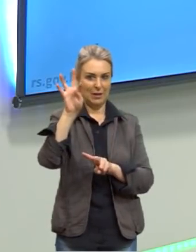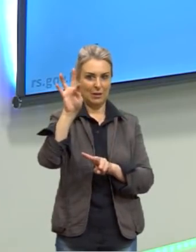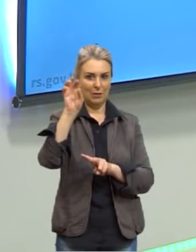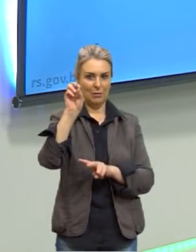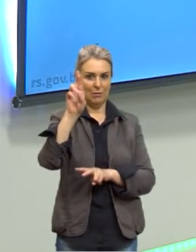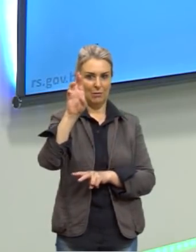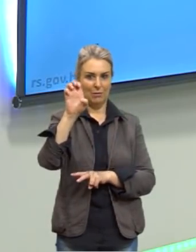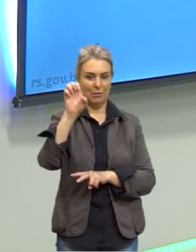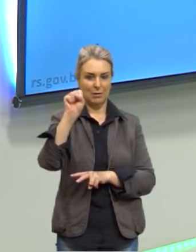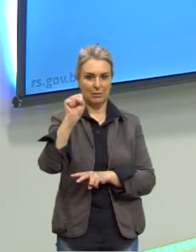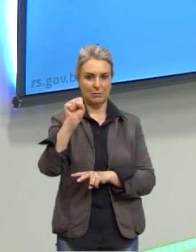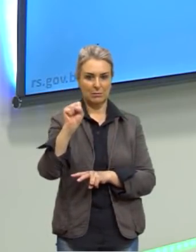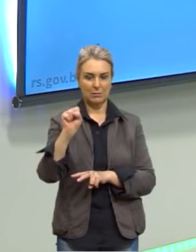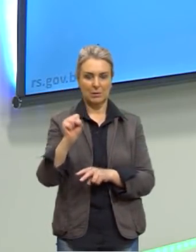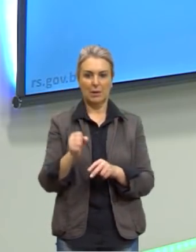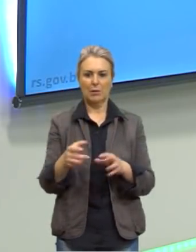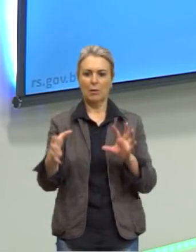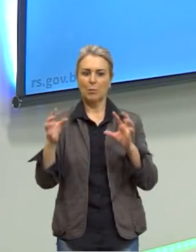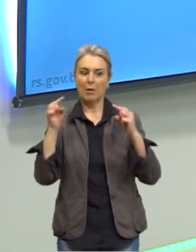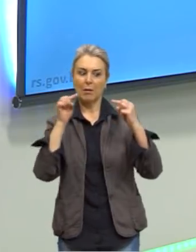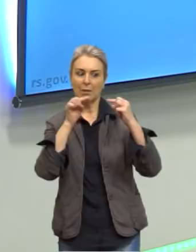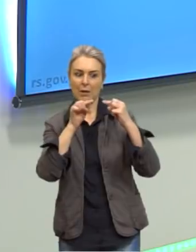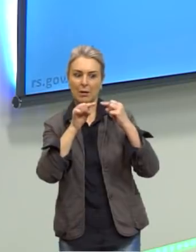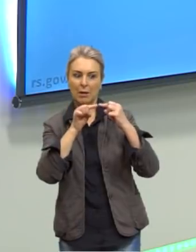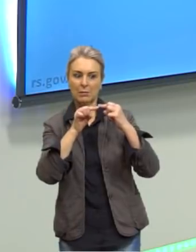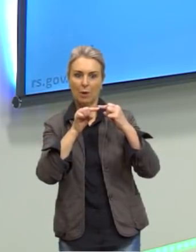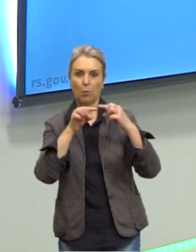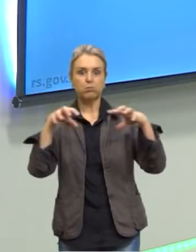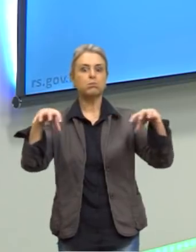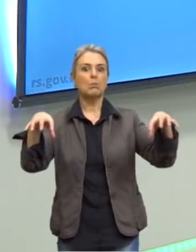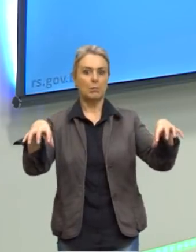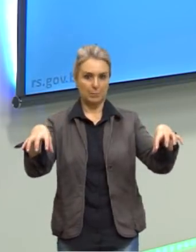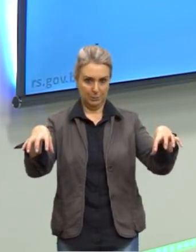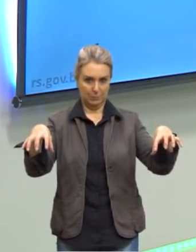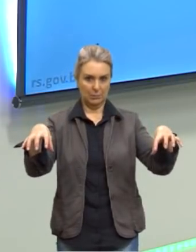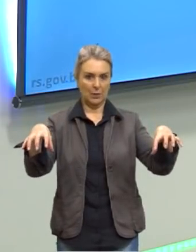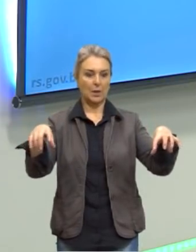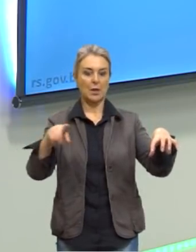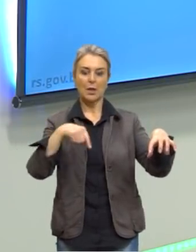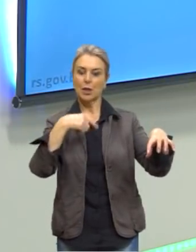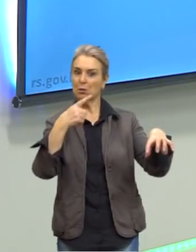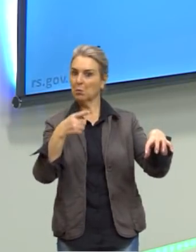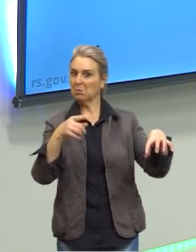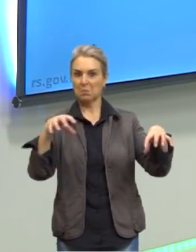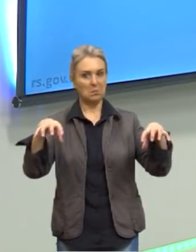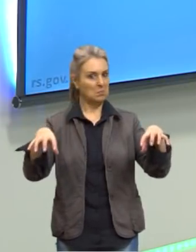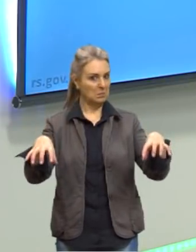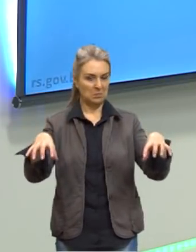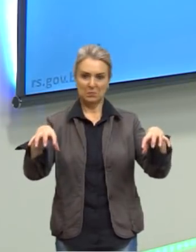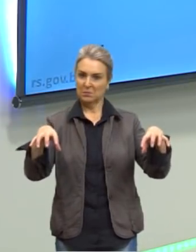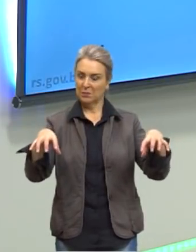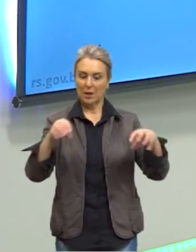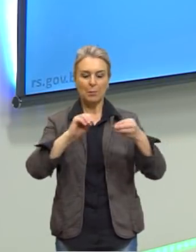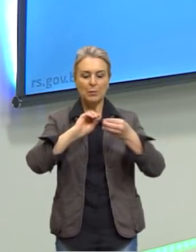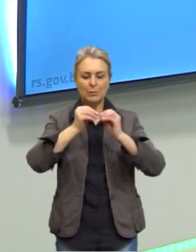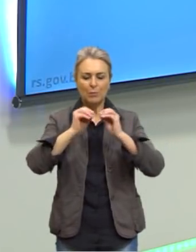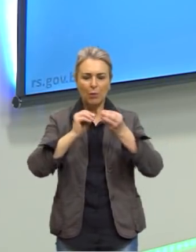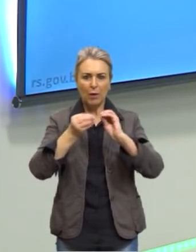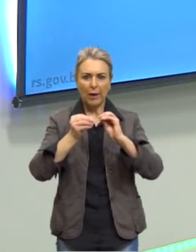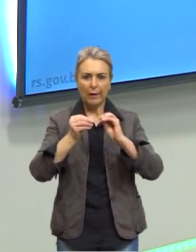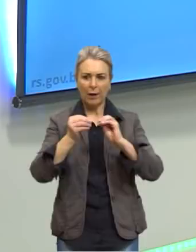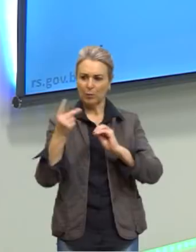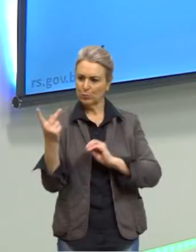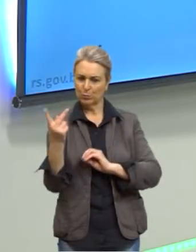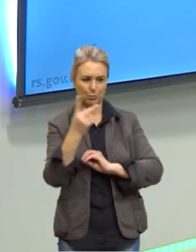ligação polar e uma ligação apolar mas isso não quer dizer que a molécula como um todo seja